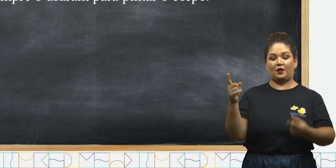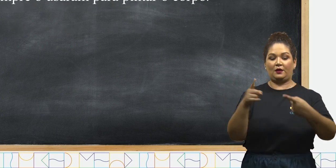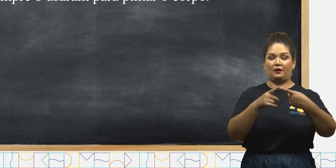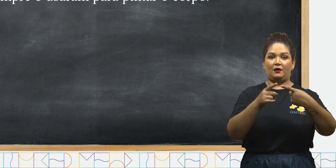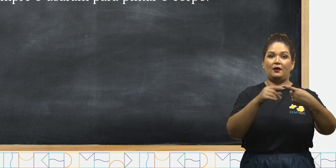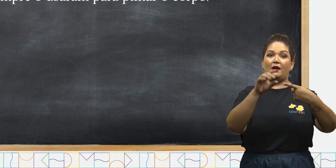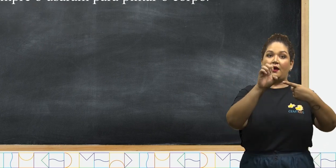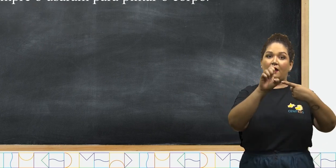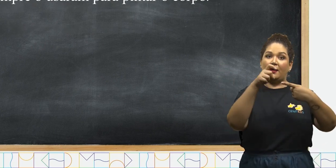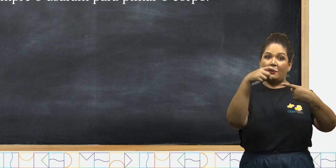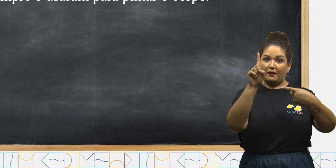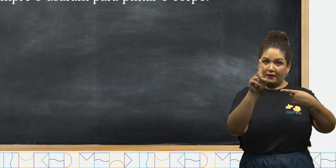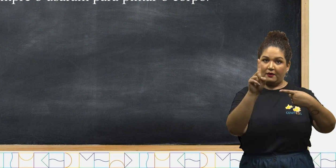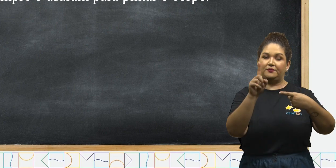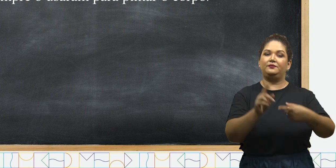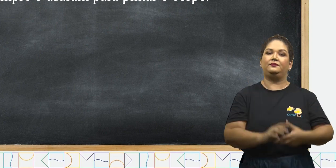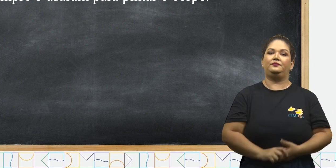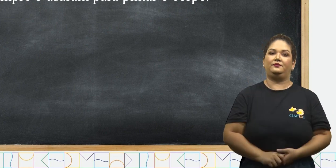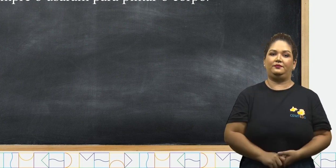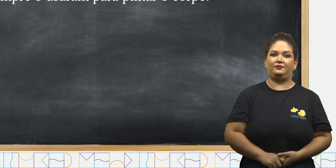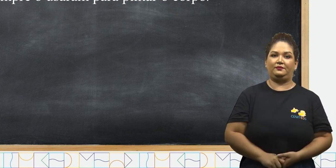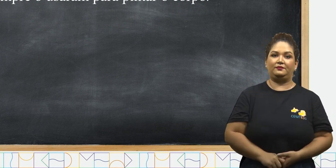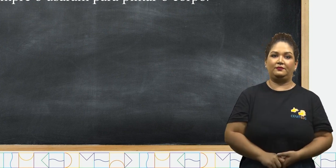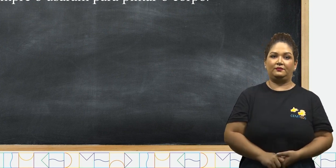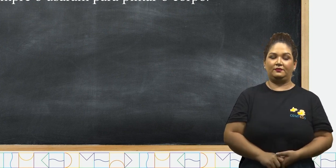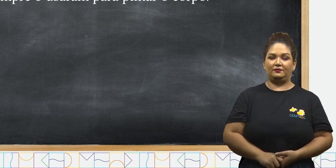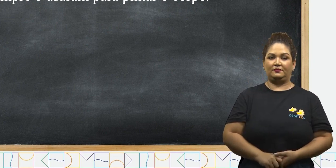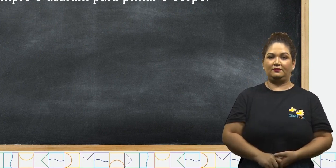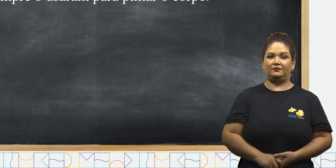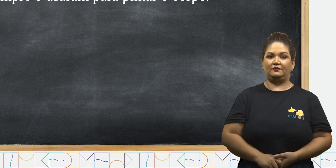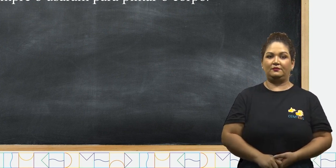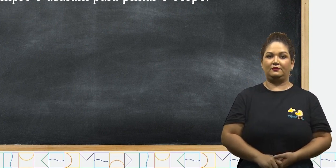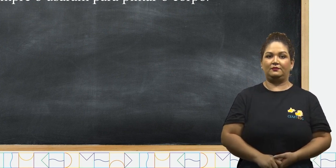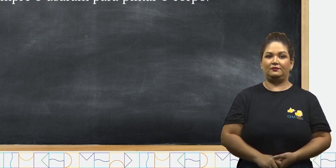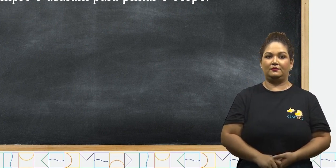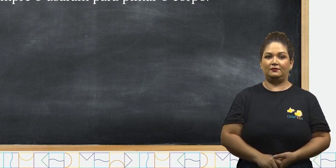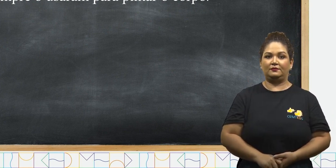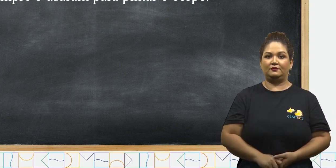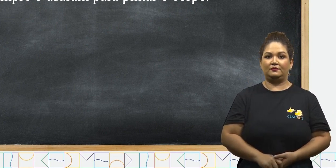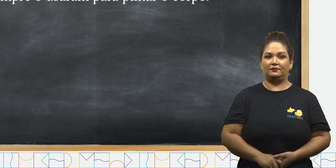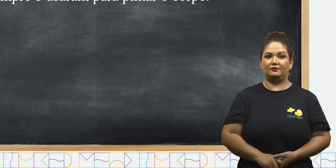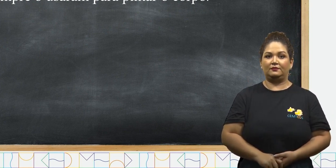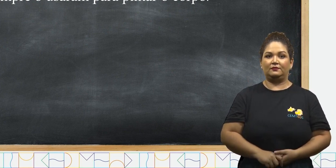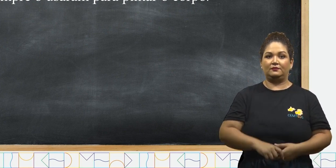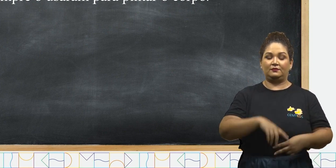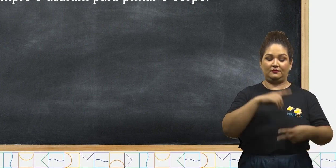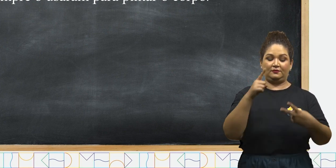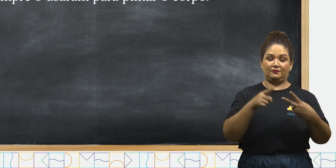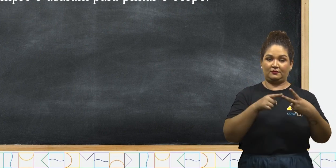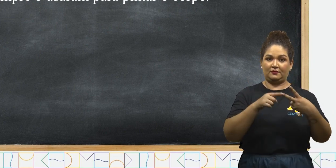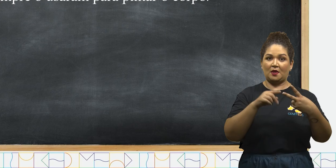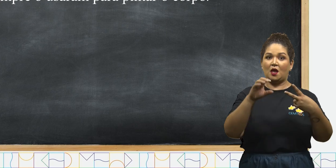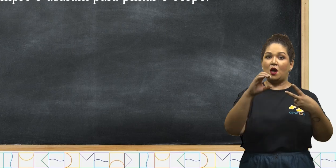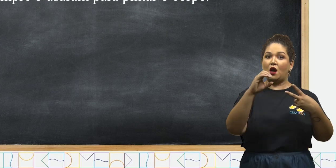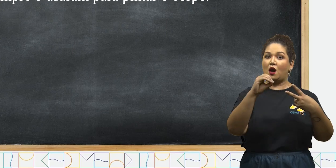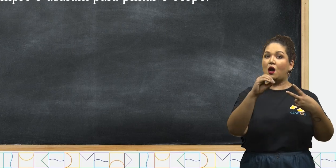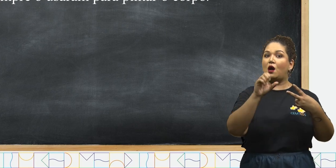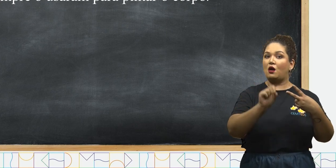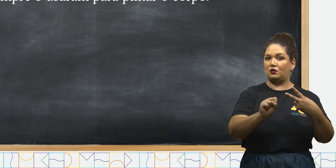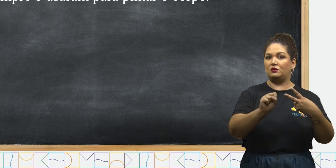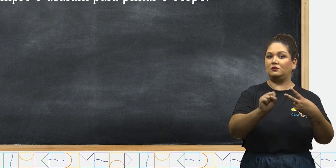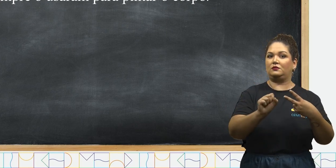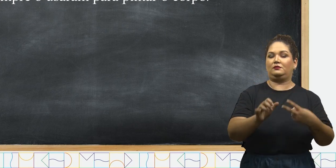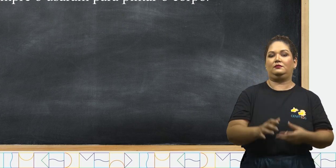Urucum é muito utilizado no preparo de peixes, jacarés e caldos de piranha. Os